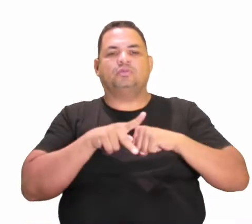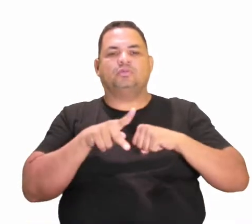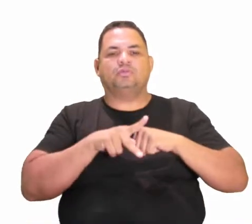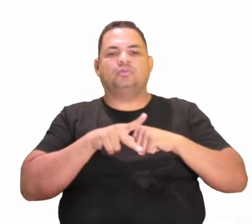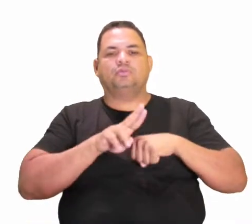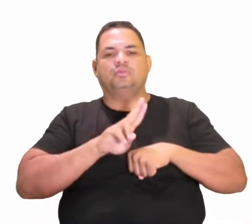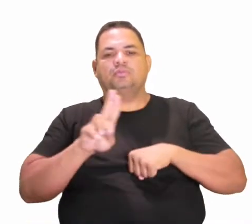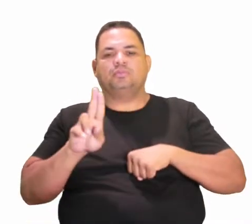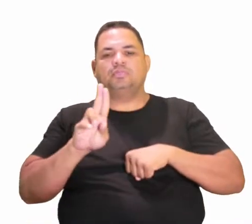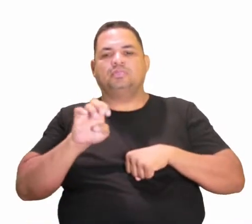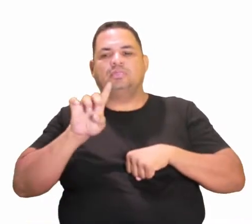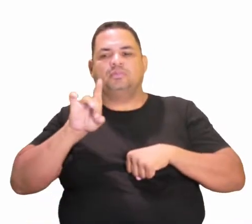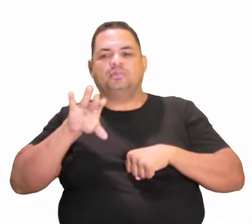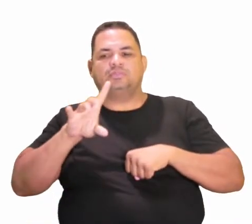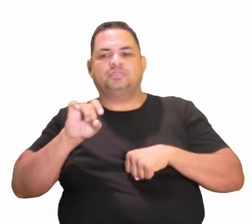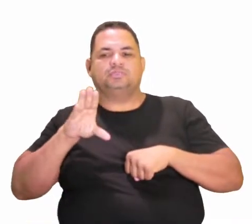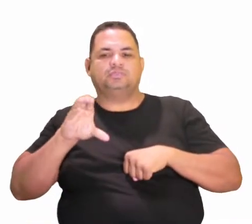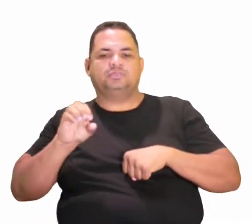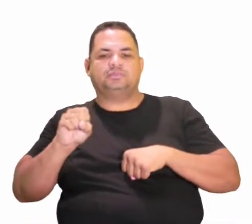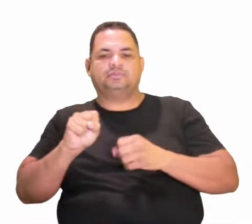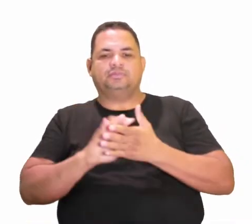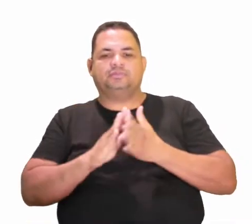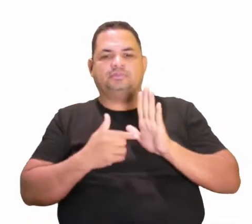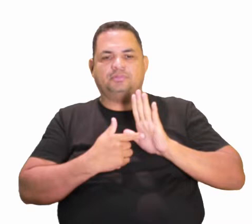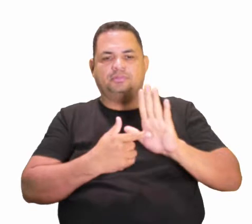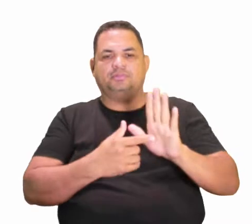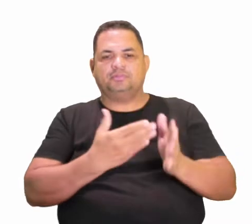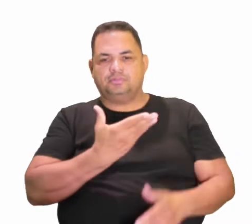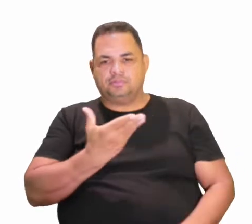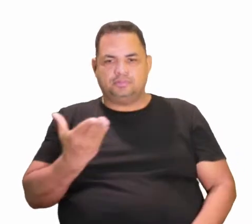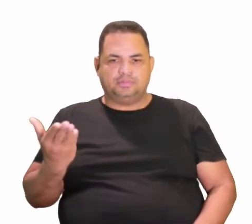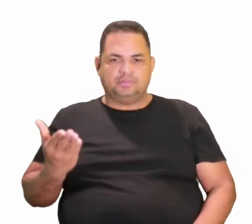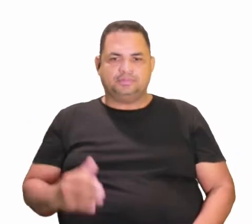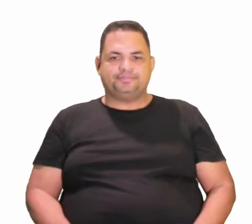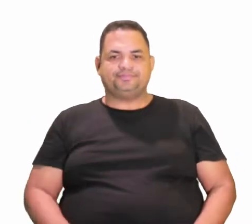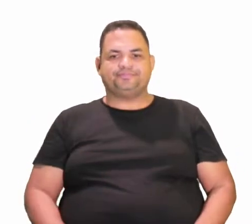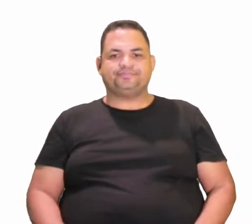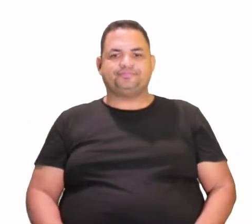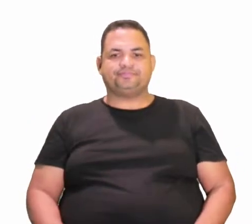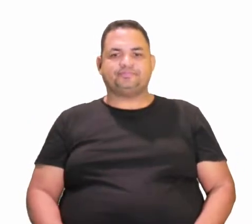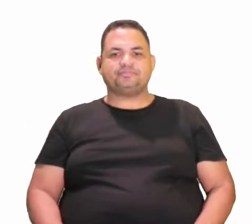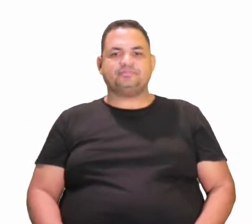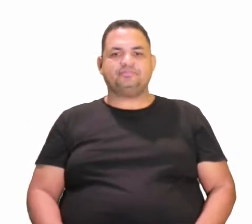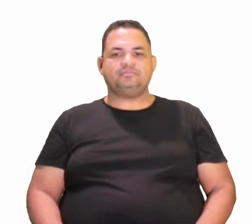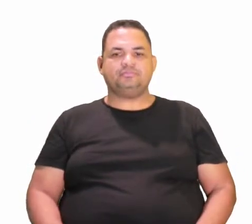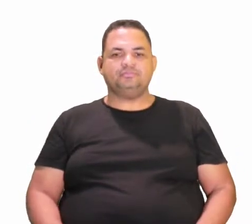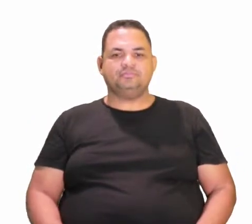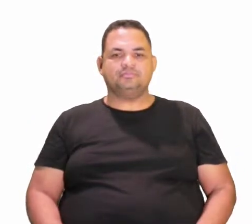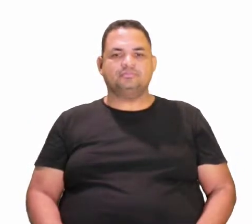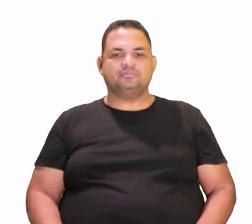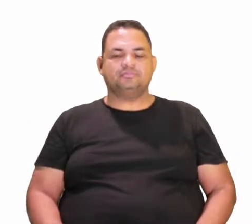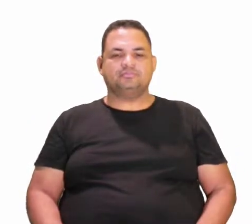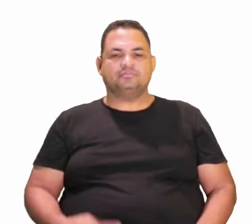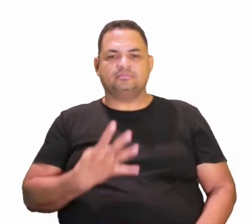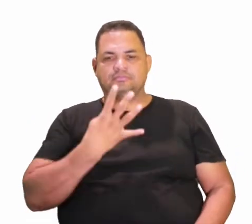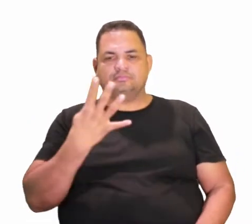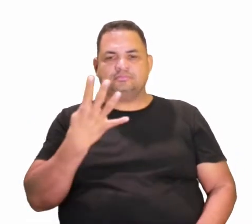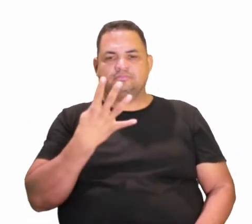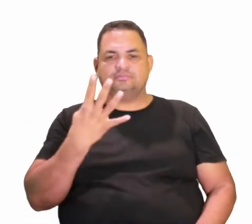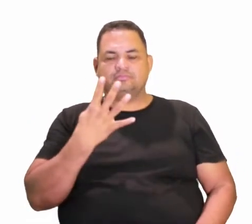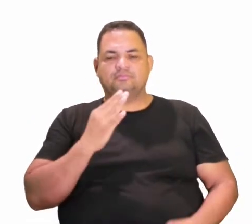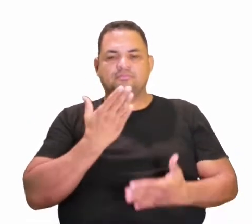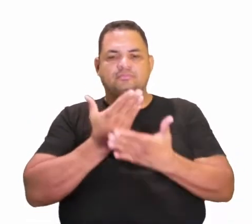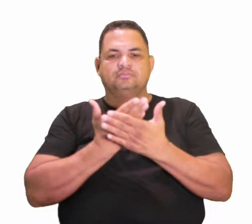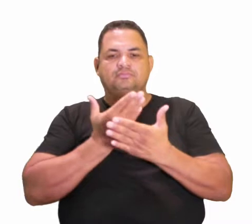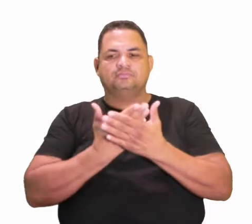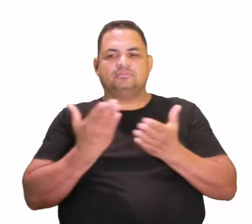demonstrativos. This, that, versus these e those. São esses 4 que nós vamos